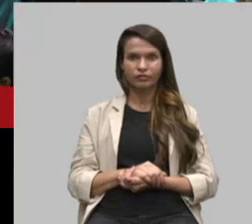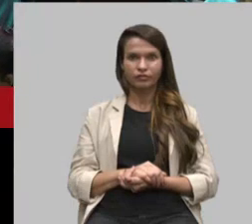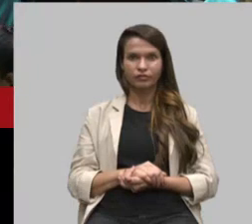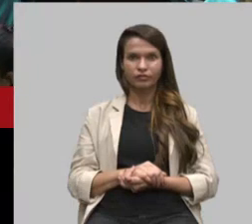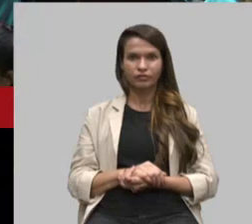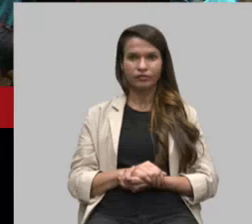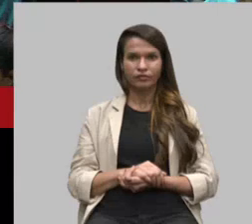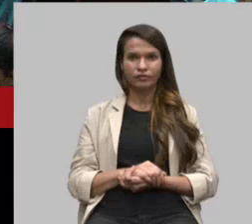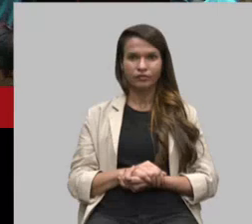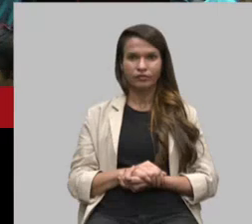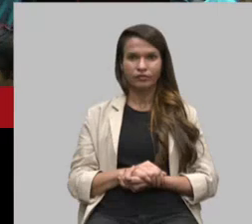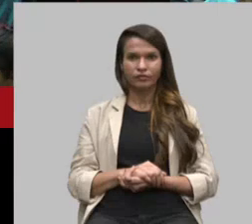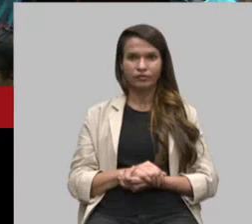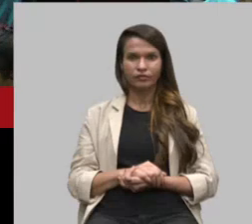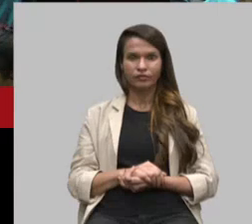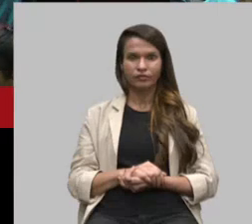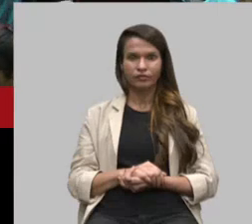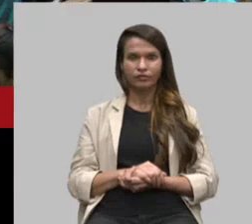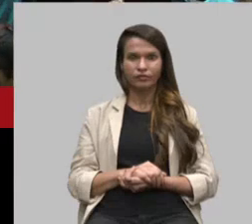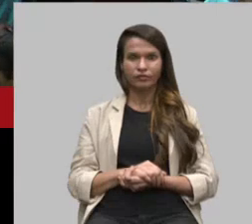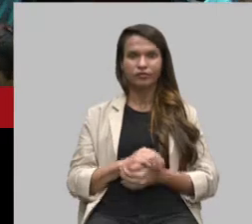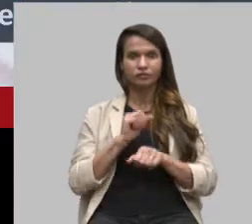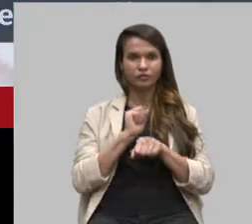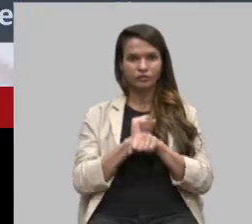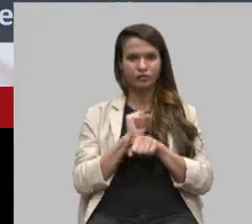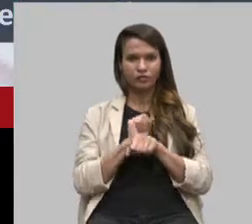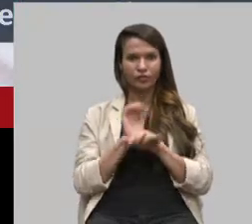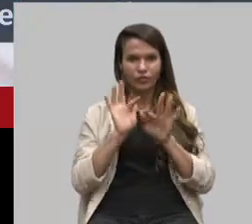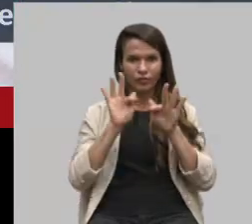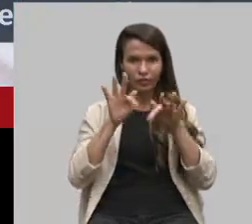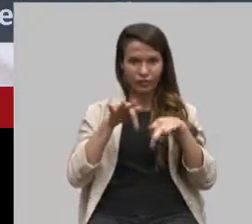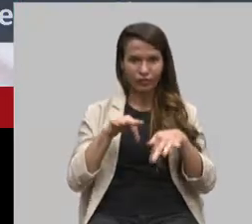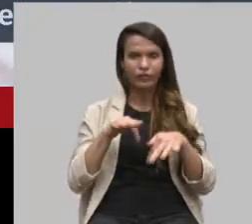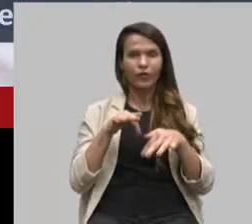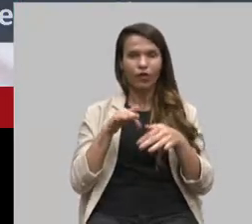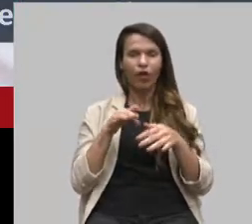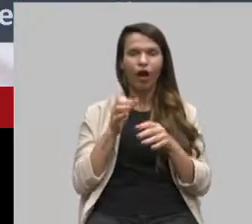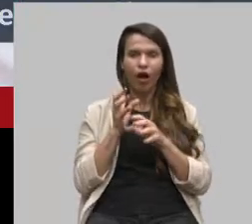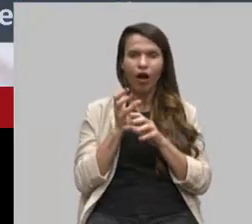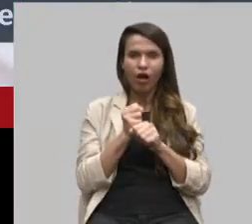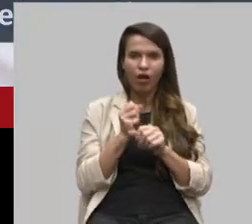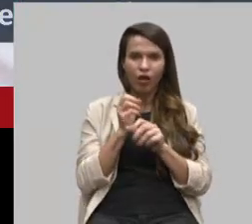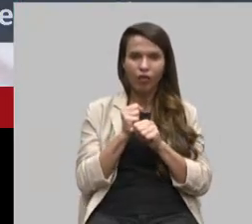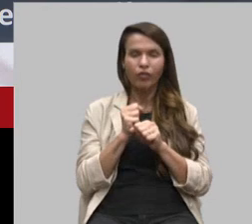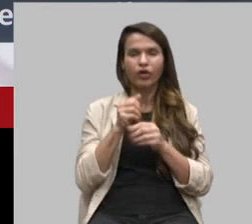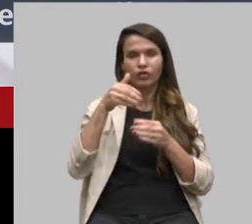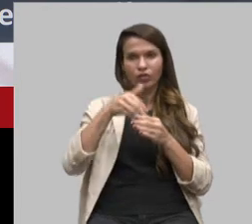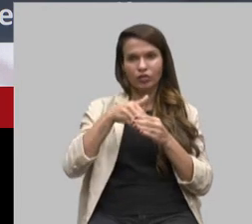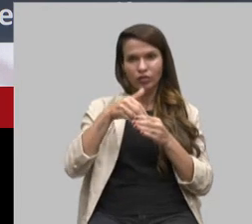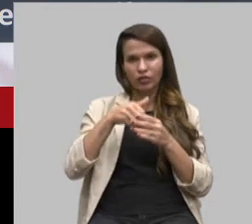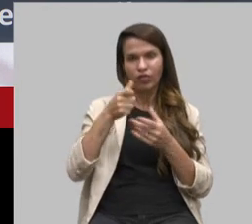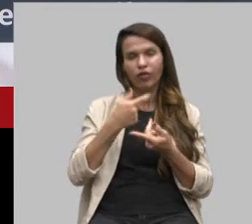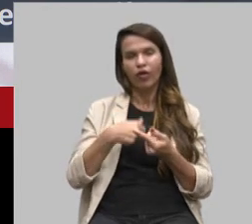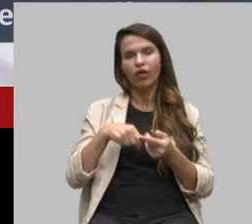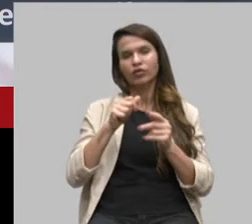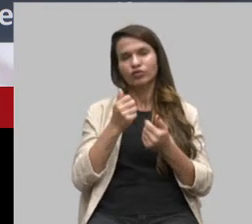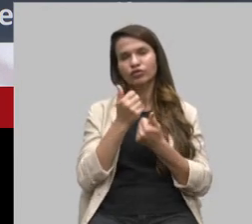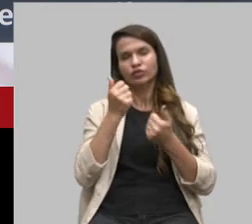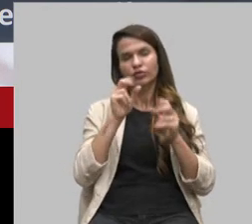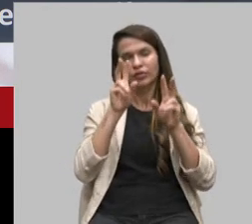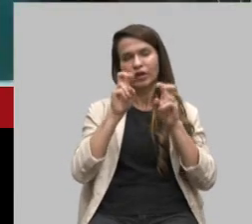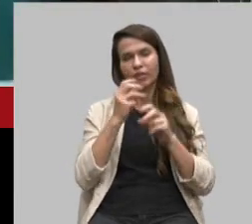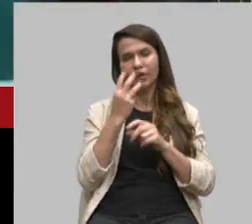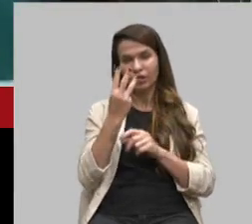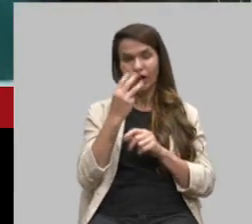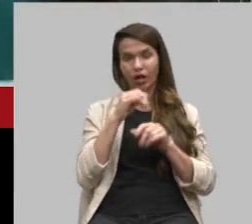instantes enquanto Aguardamos a finalização da Porção dos votos do subtema 3 daremos alguns avisos importantes